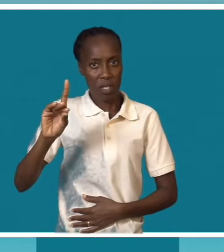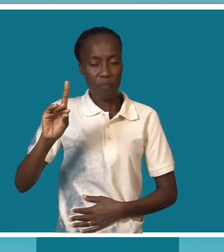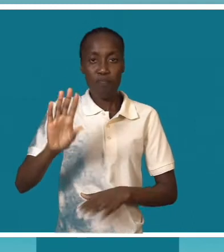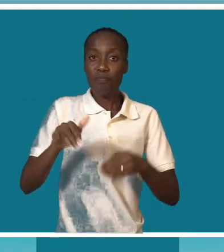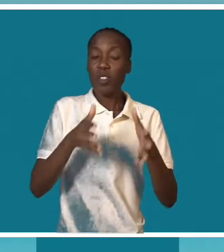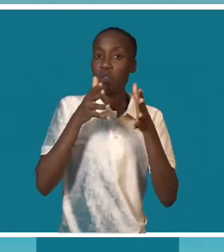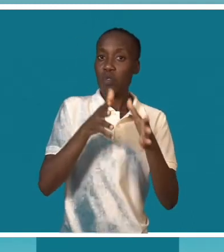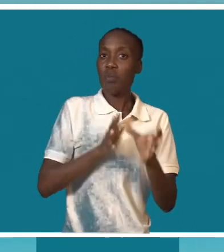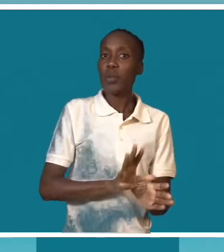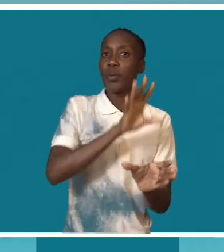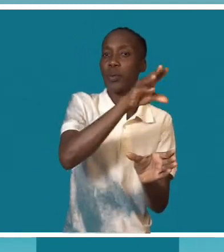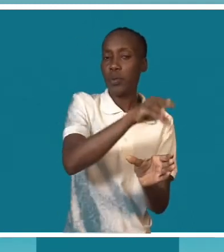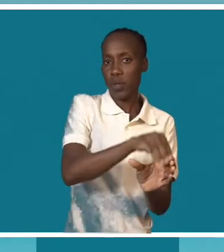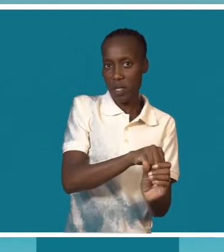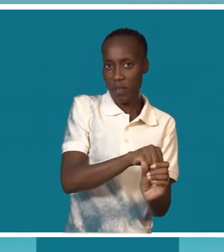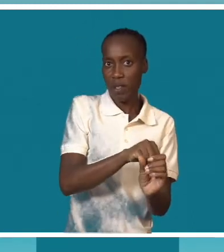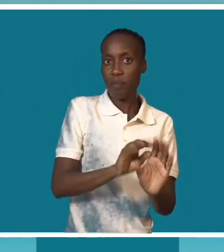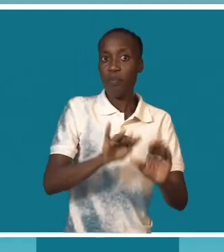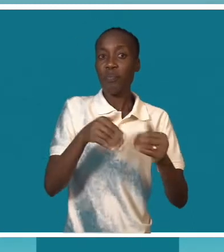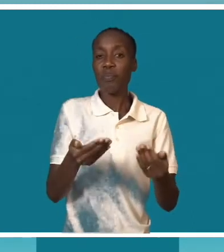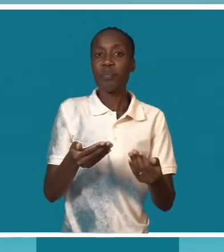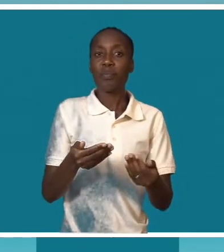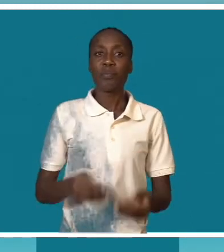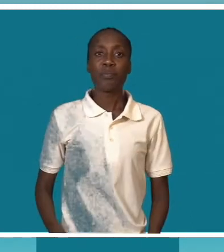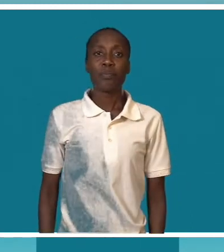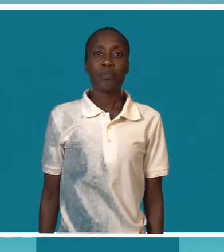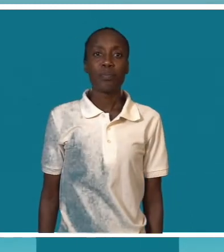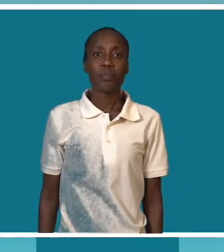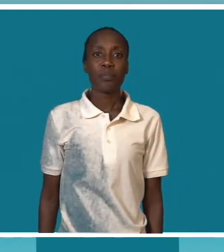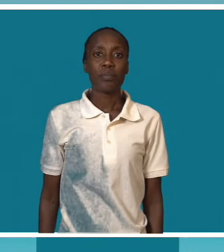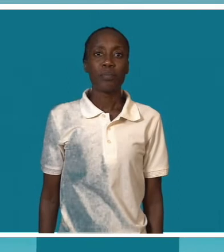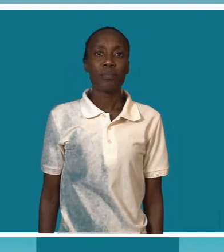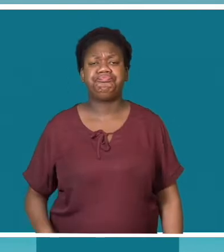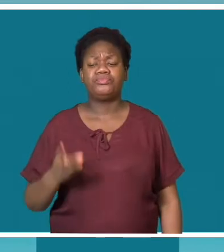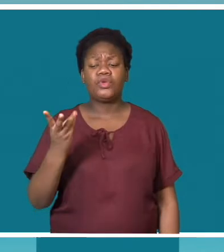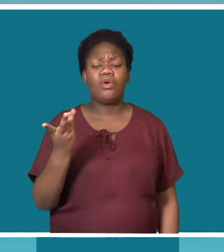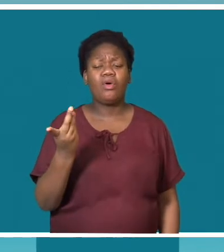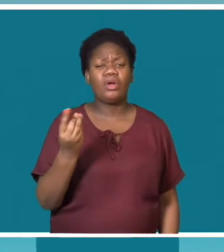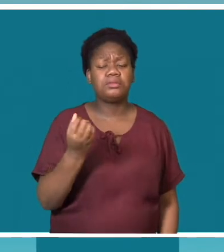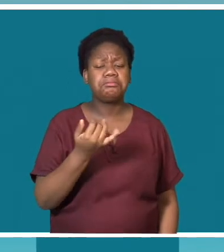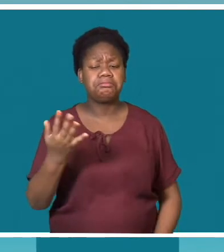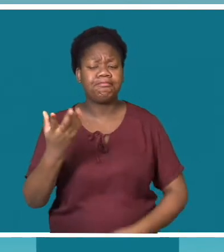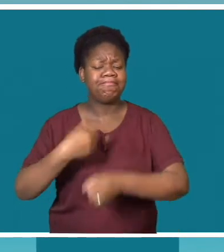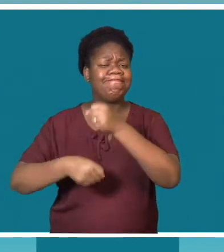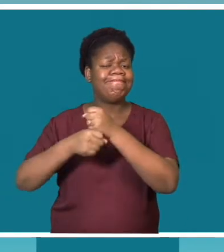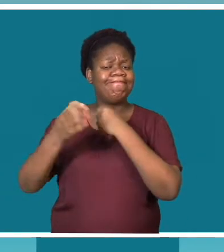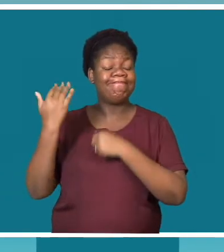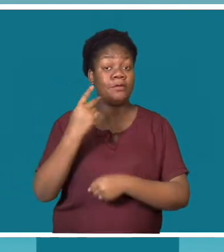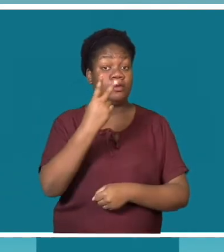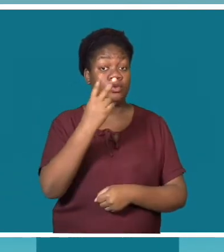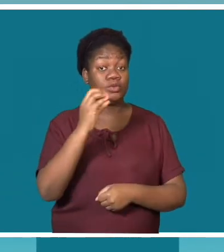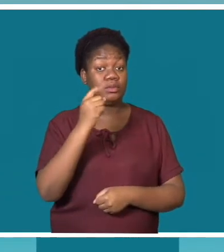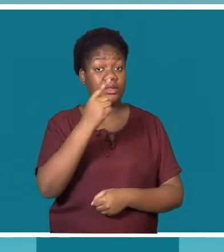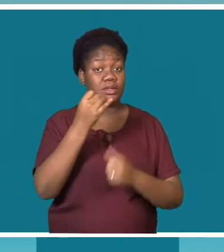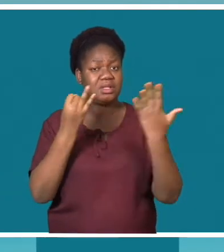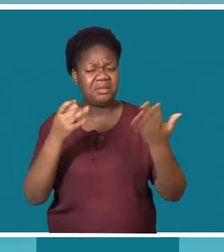dos serviços para a pessoa com deficiência, de forma inclusiva. De acordo com o Censo 2017,